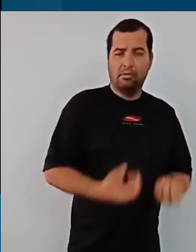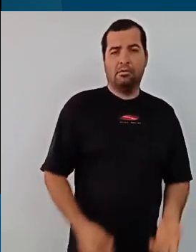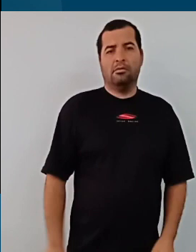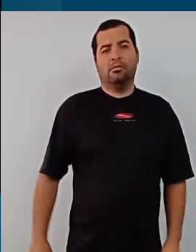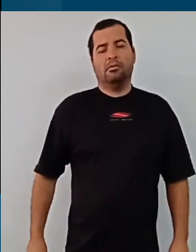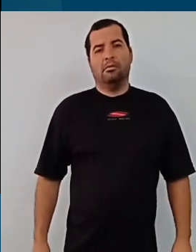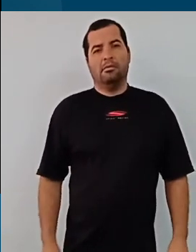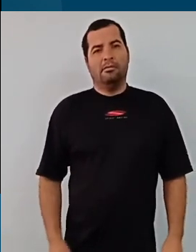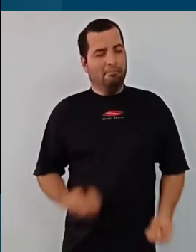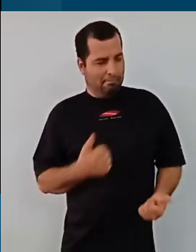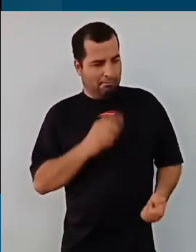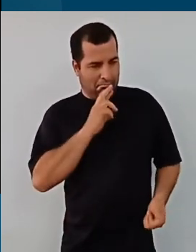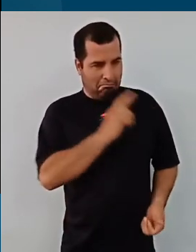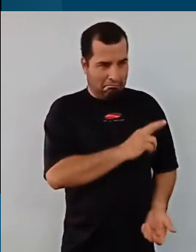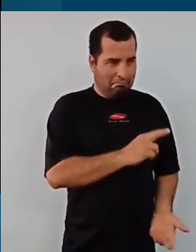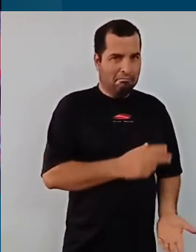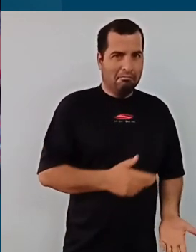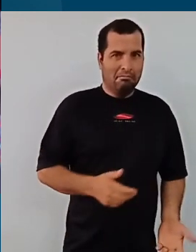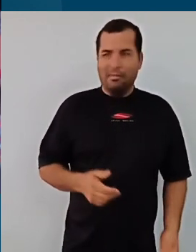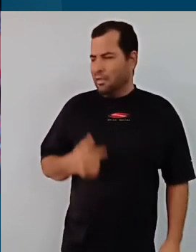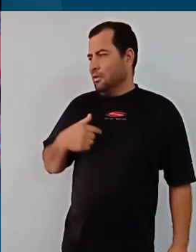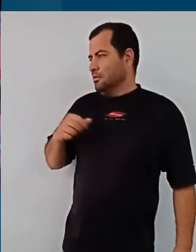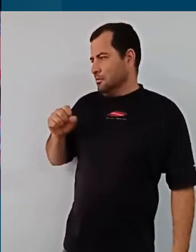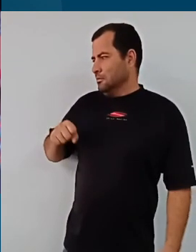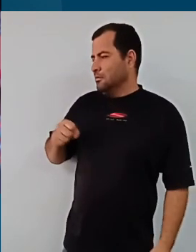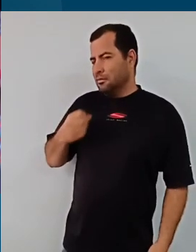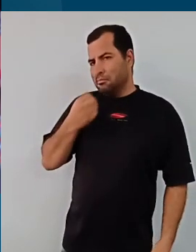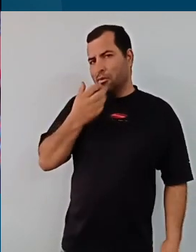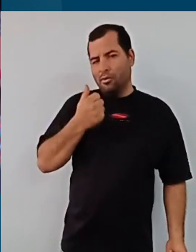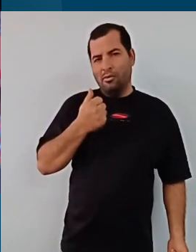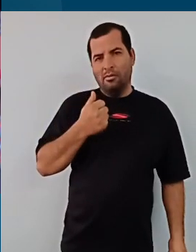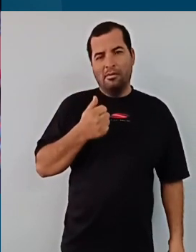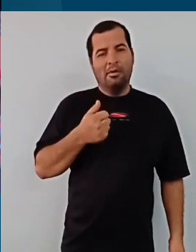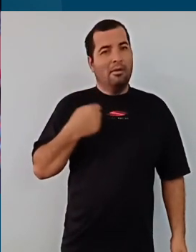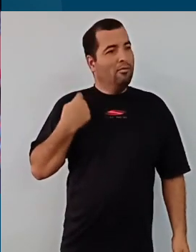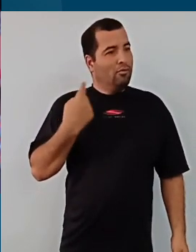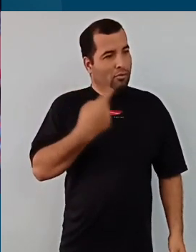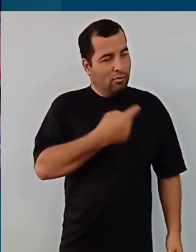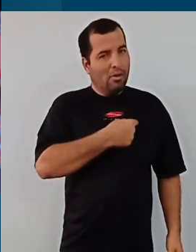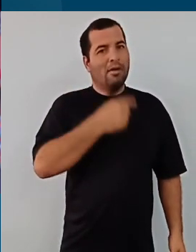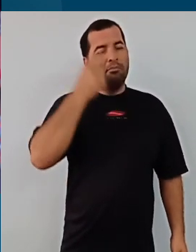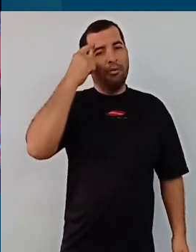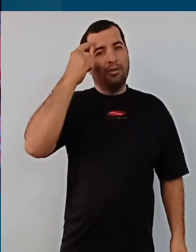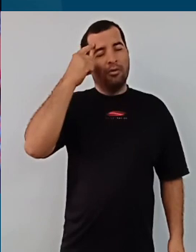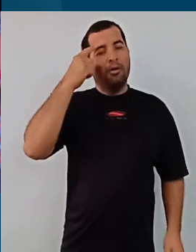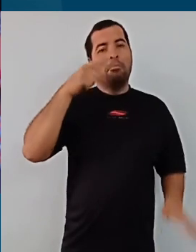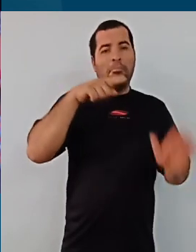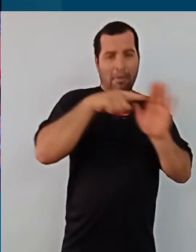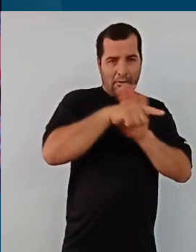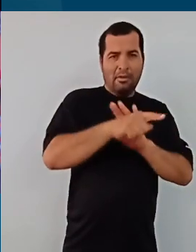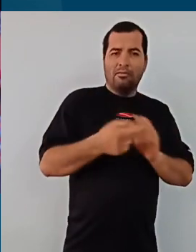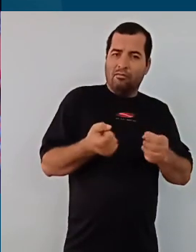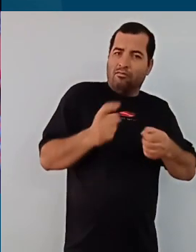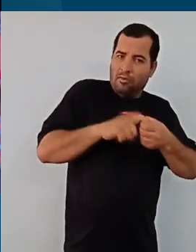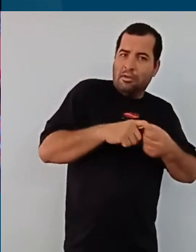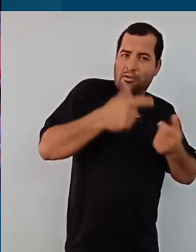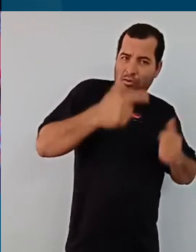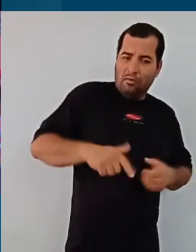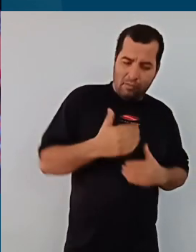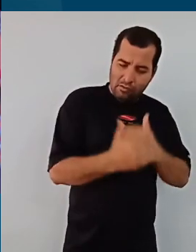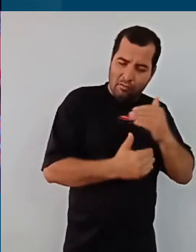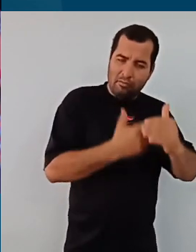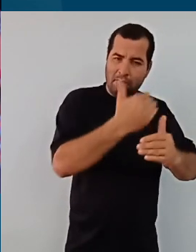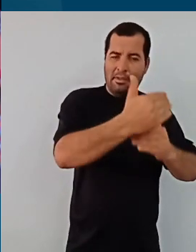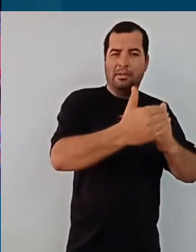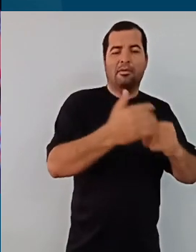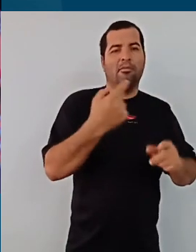Não sei se eu respondi. Eu acho que sim, Inês, porque, na verdade, a gente volta para essa questão do desenvolvimento, né,